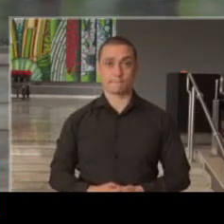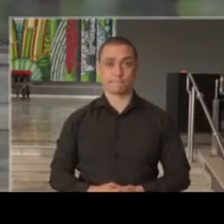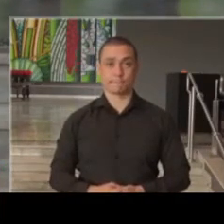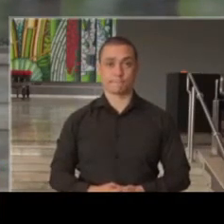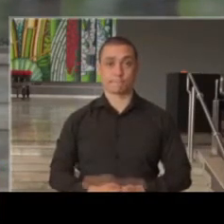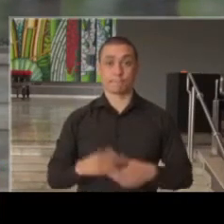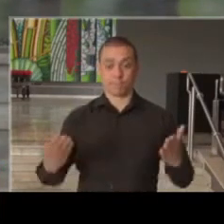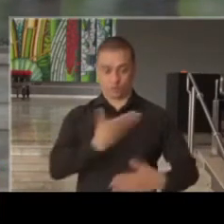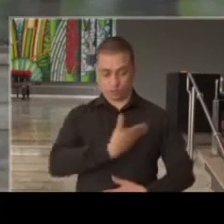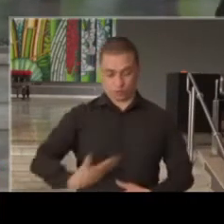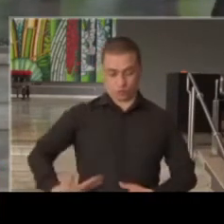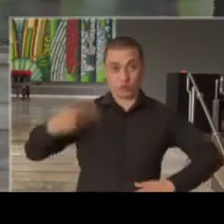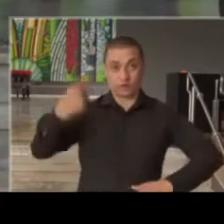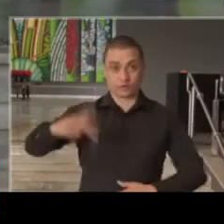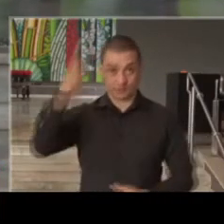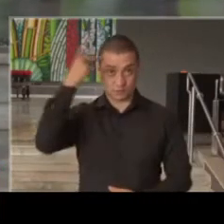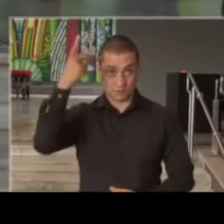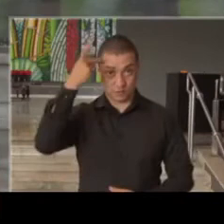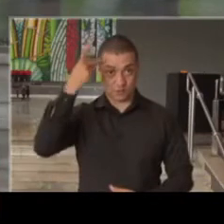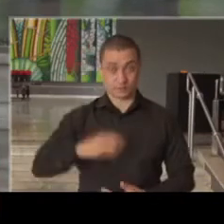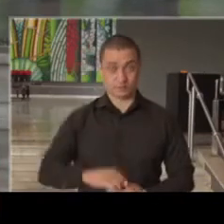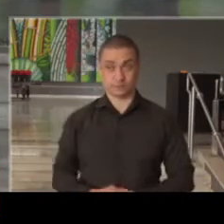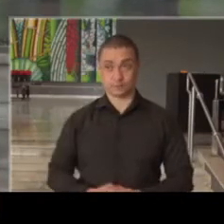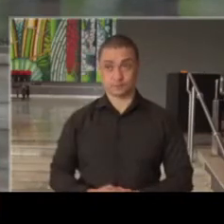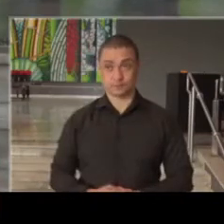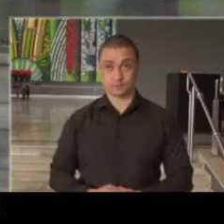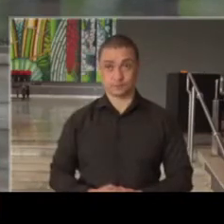O governo de São Paulo